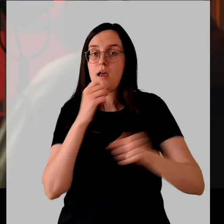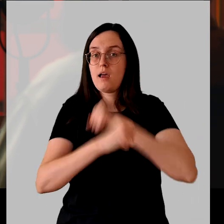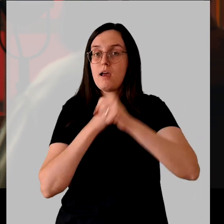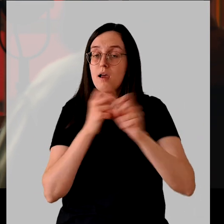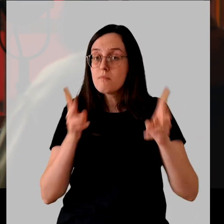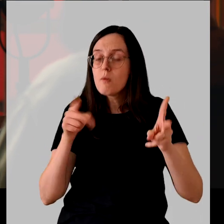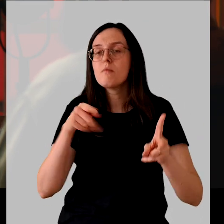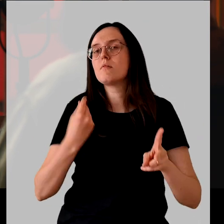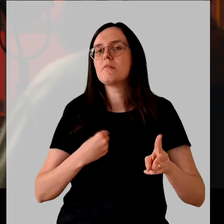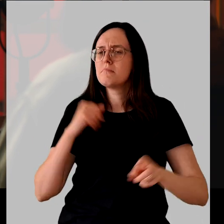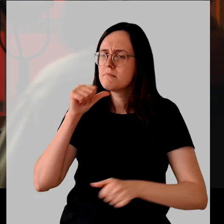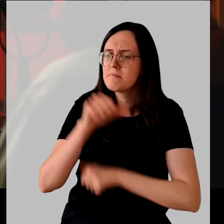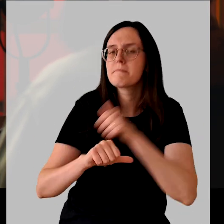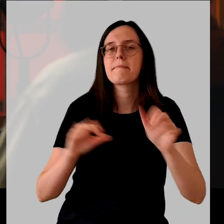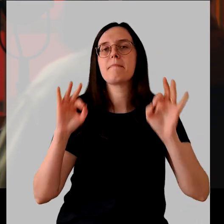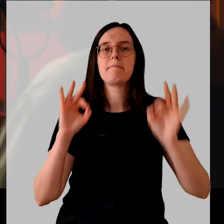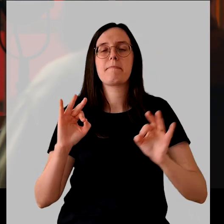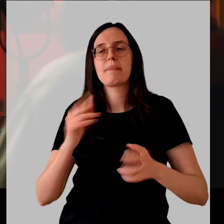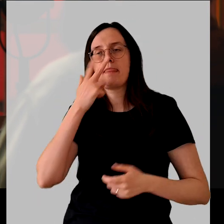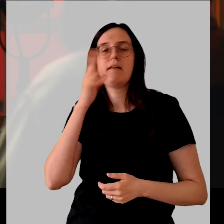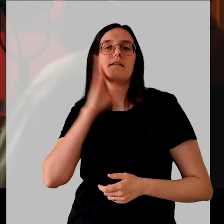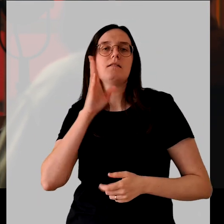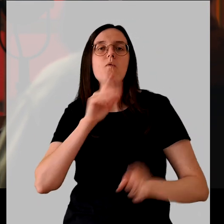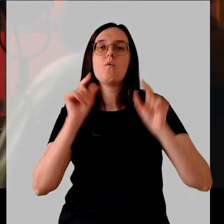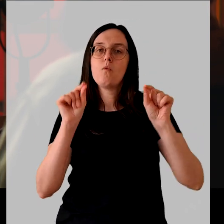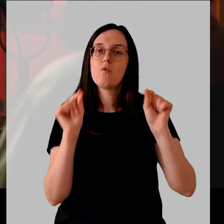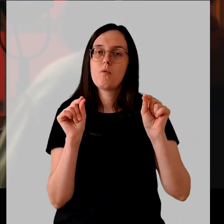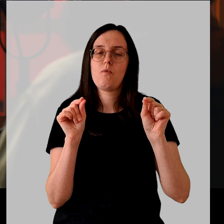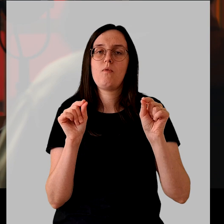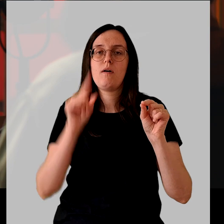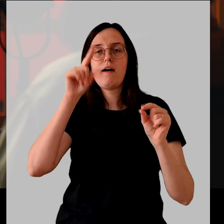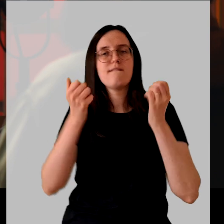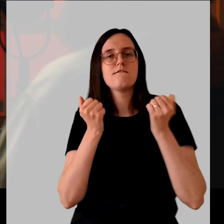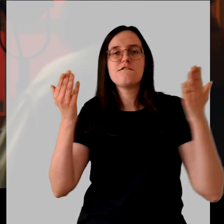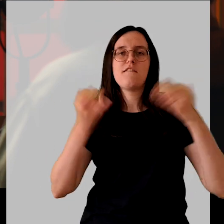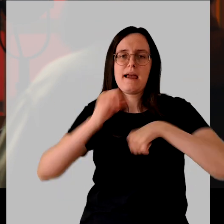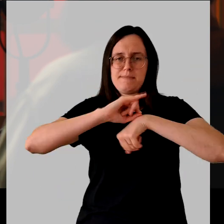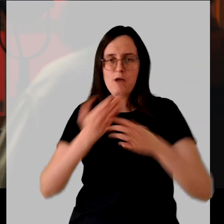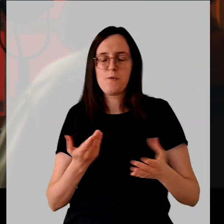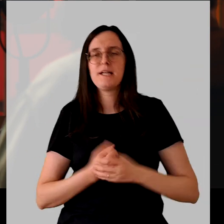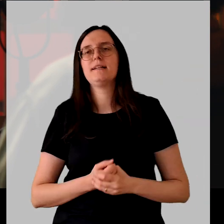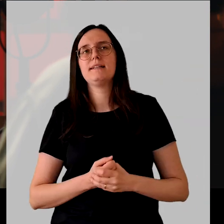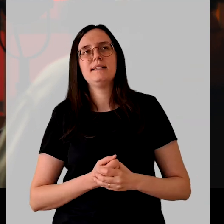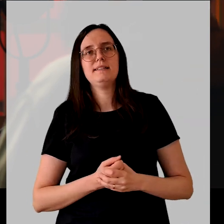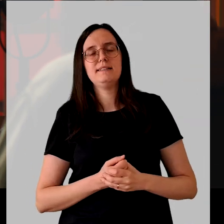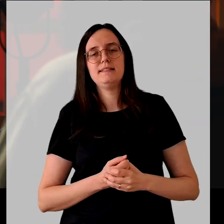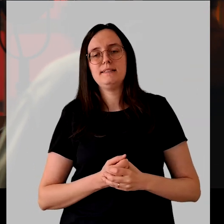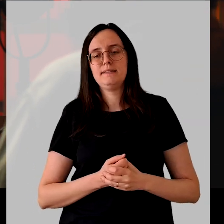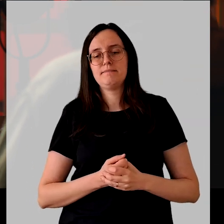ainda esse ano, que estão reerguendo mesmo. E o que eu estou achando legal é que a gente está indo para fora da capital,